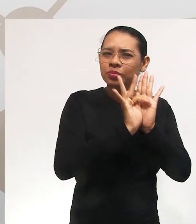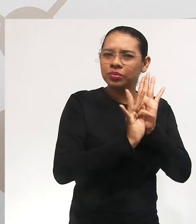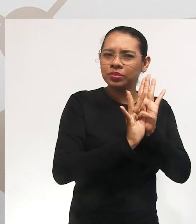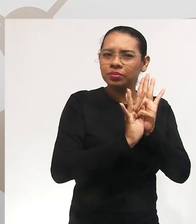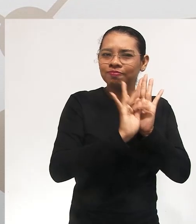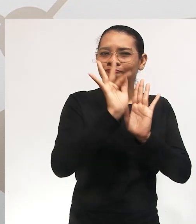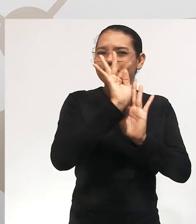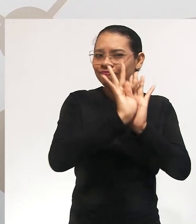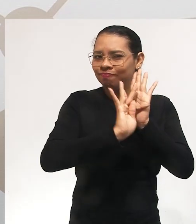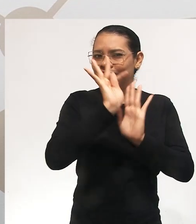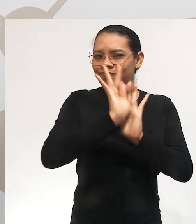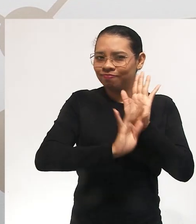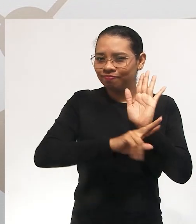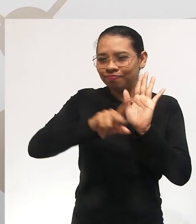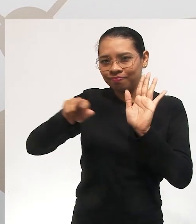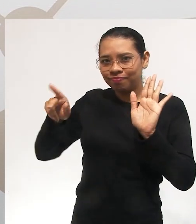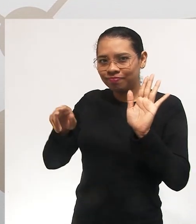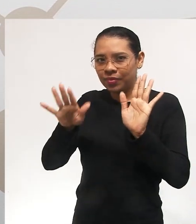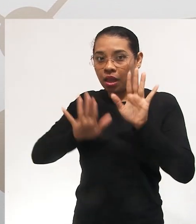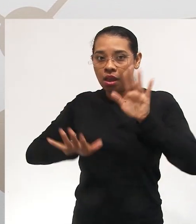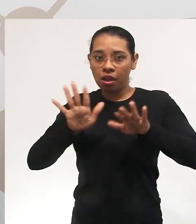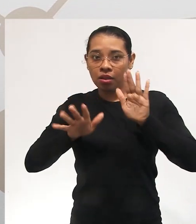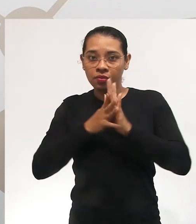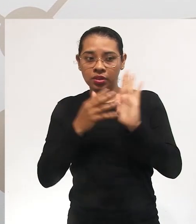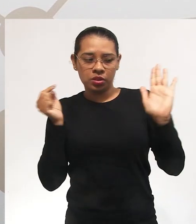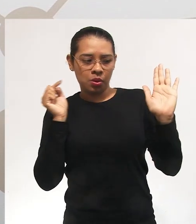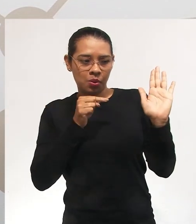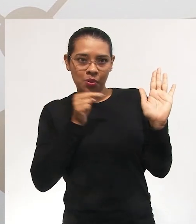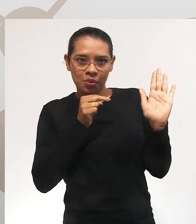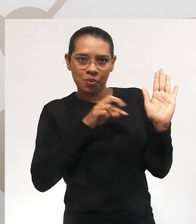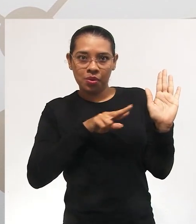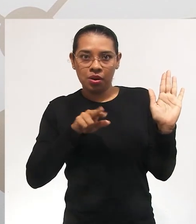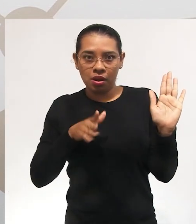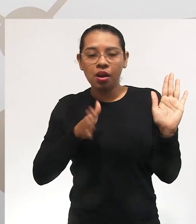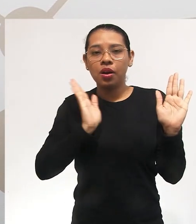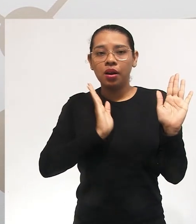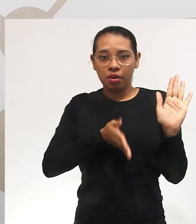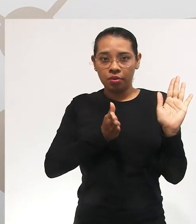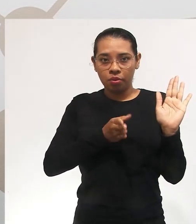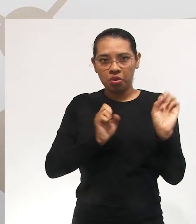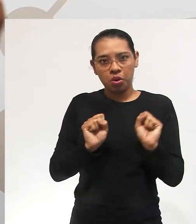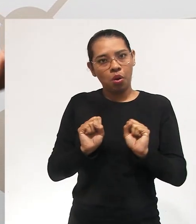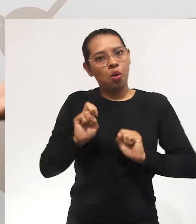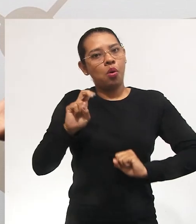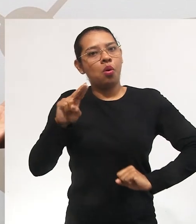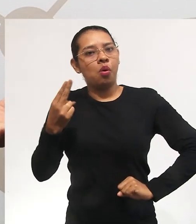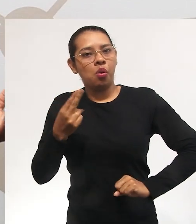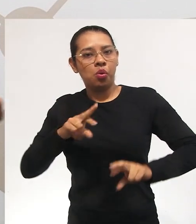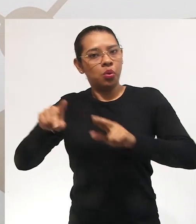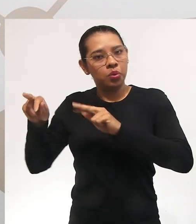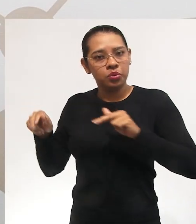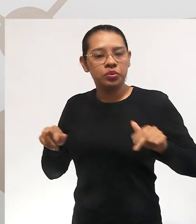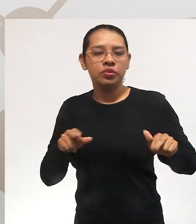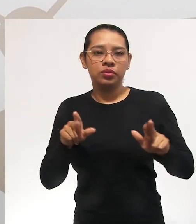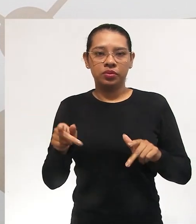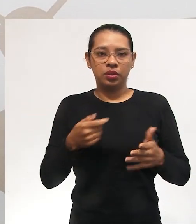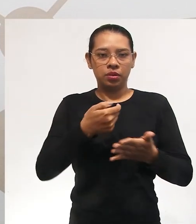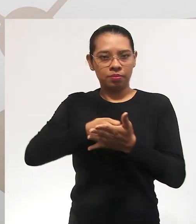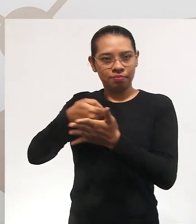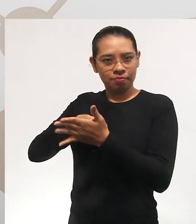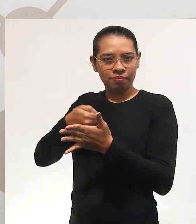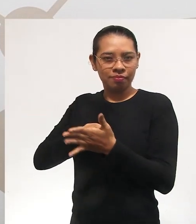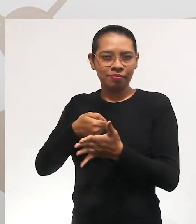muitas vezes está relacionada com um fato histórico ou um fato do momento. Ela não é aleatória, né? Então é